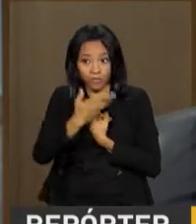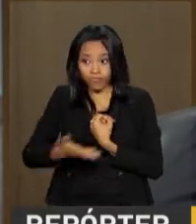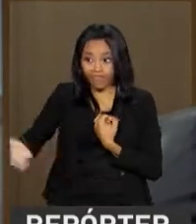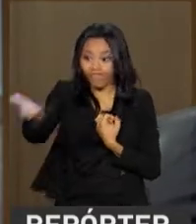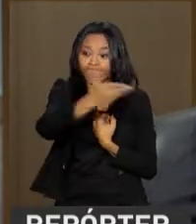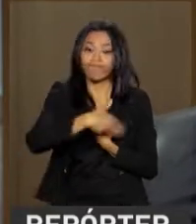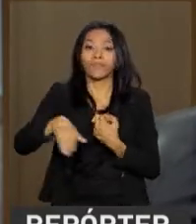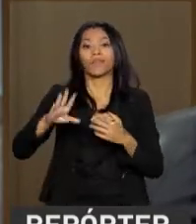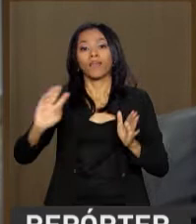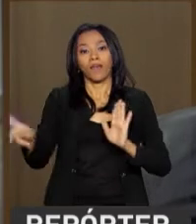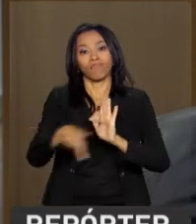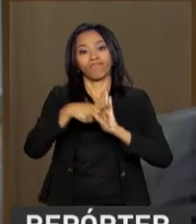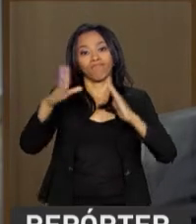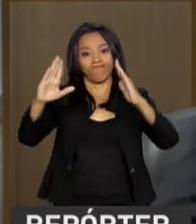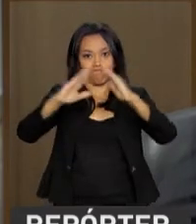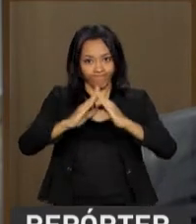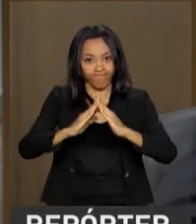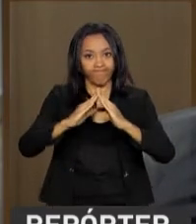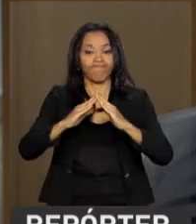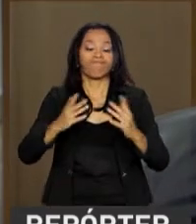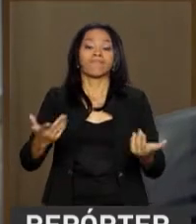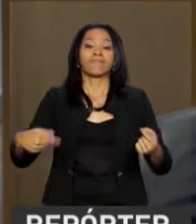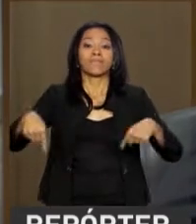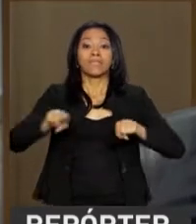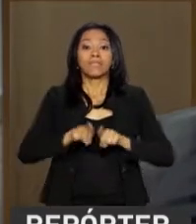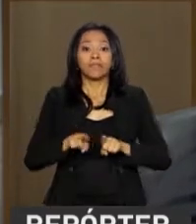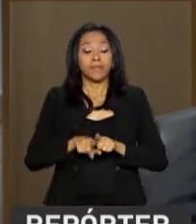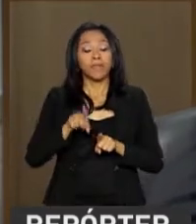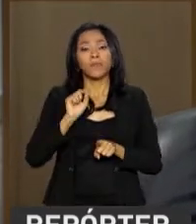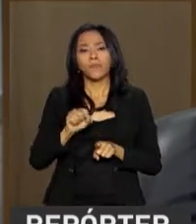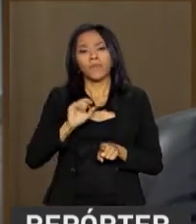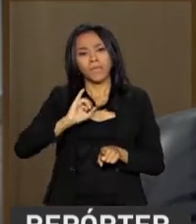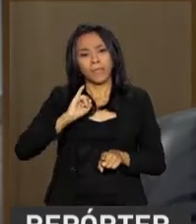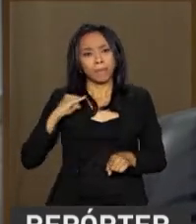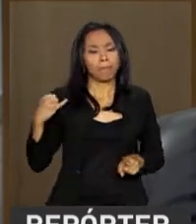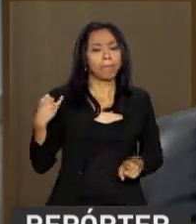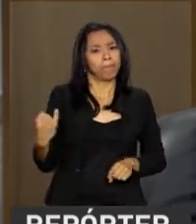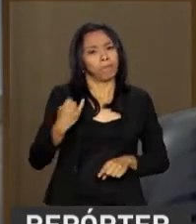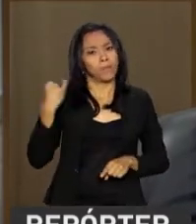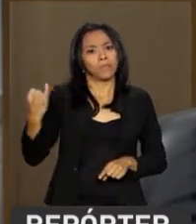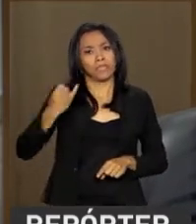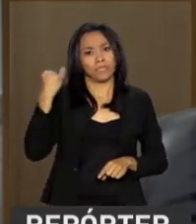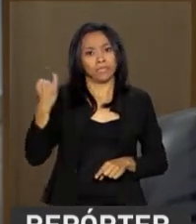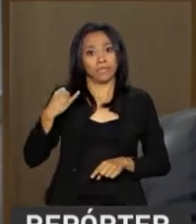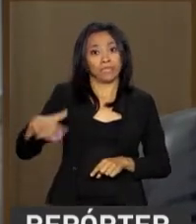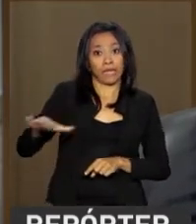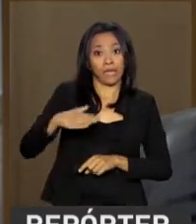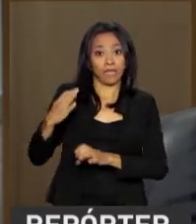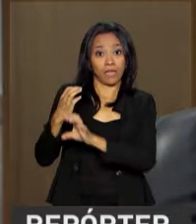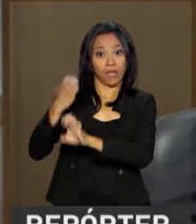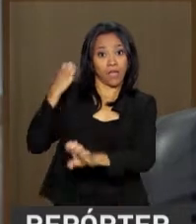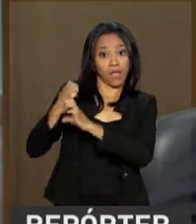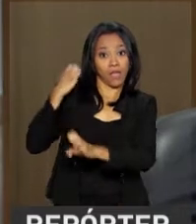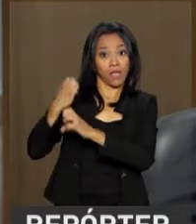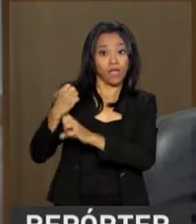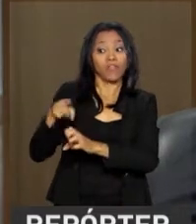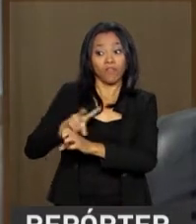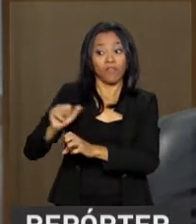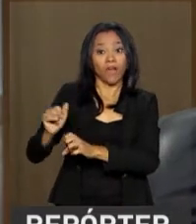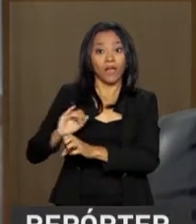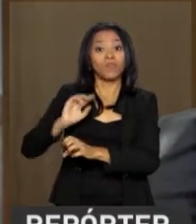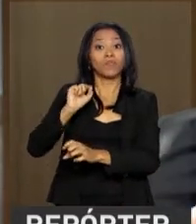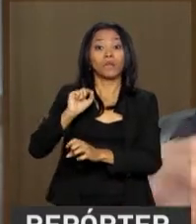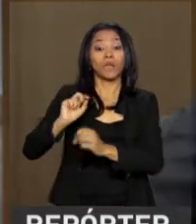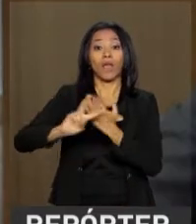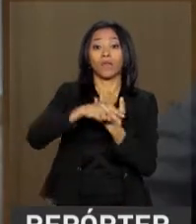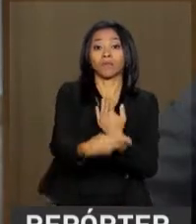mas sobretudo é pela importância da construção civil na geração de emprego aumentar